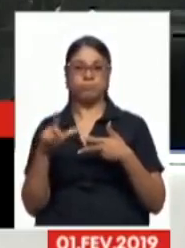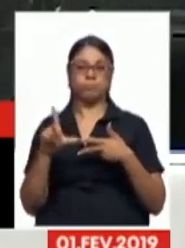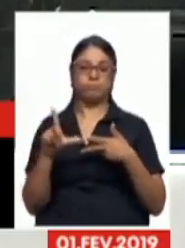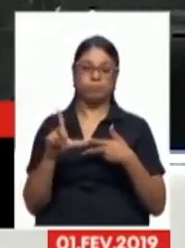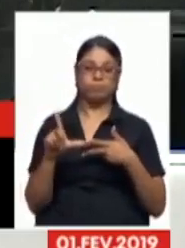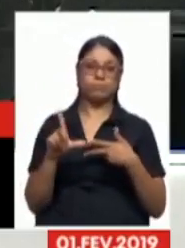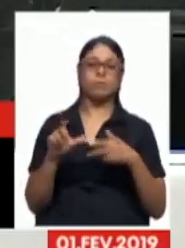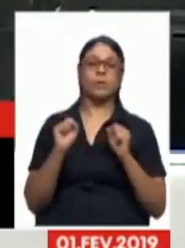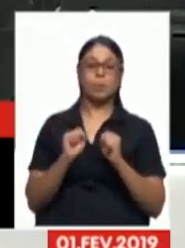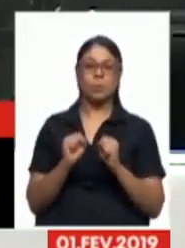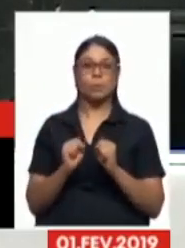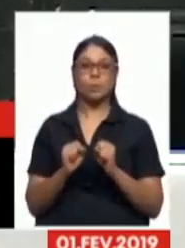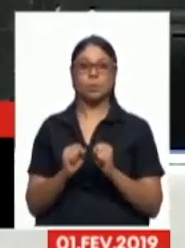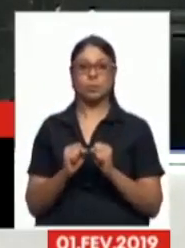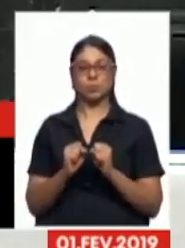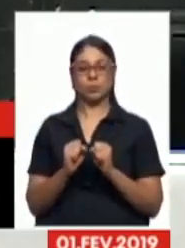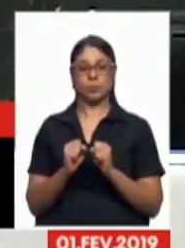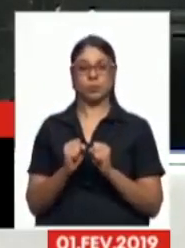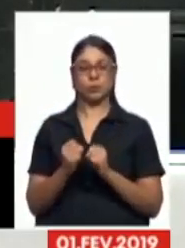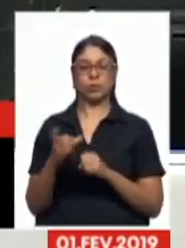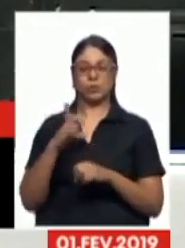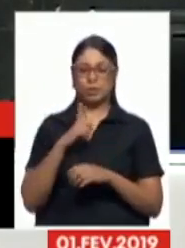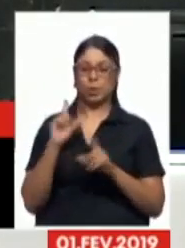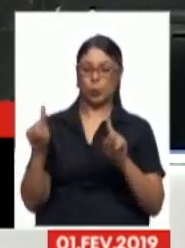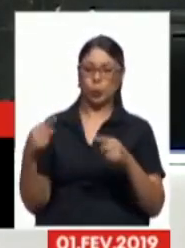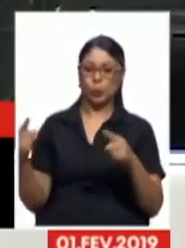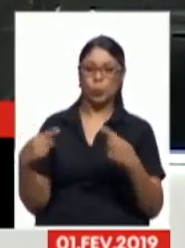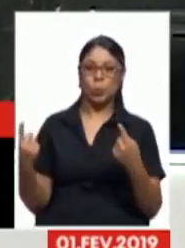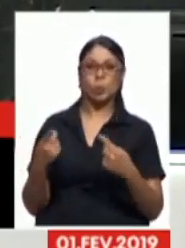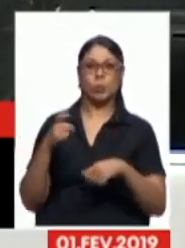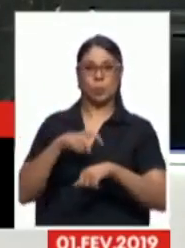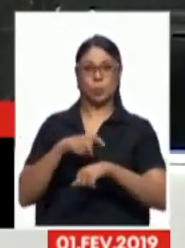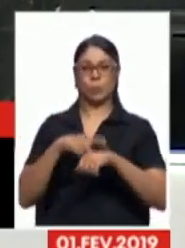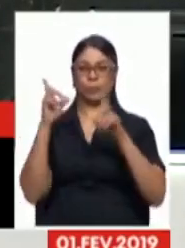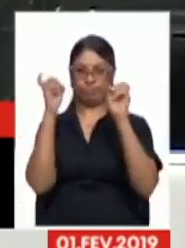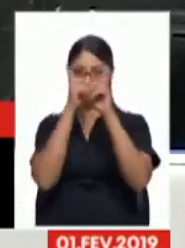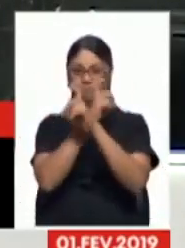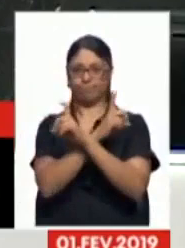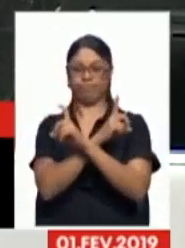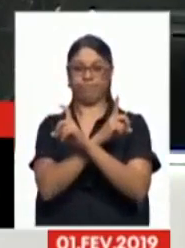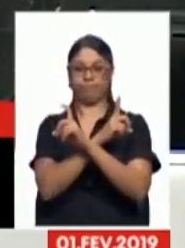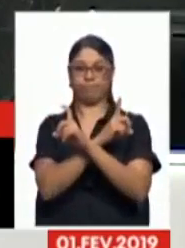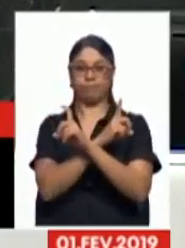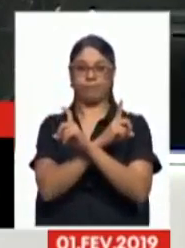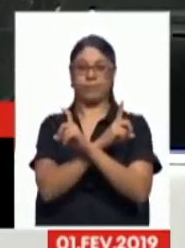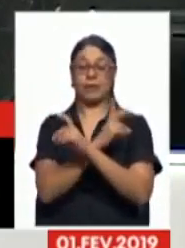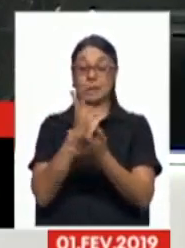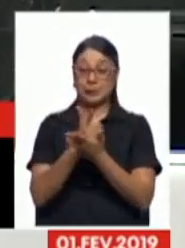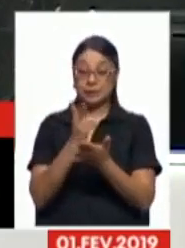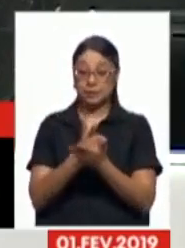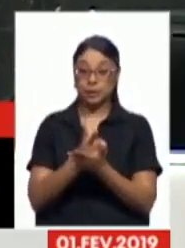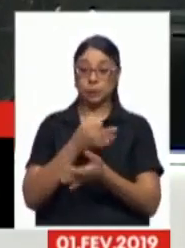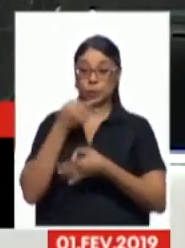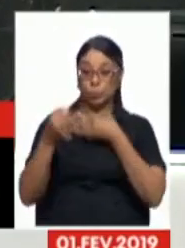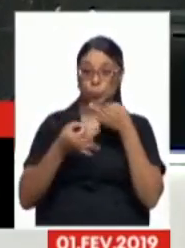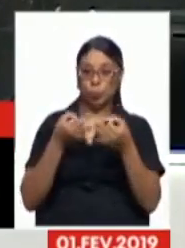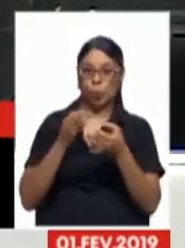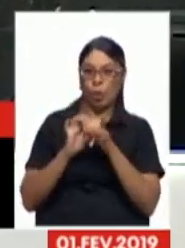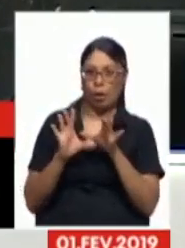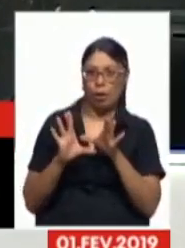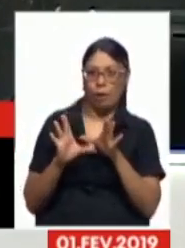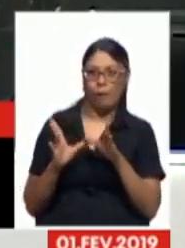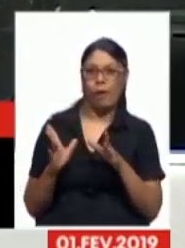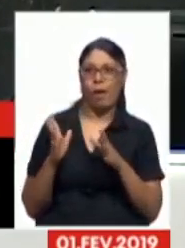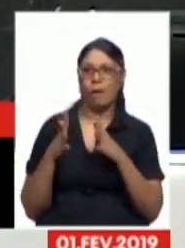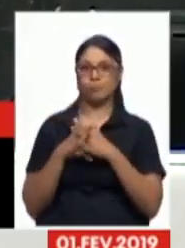é frequentemente contestada em momentos de turbulência. Toda vez que a democracia balança, dedos